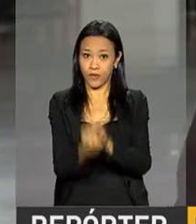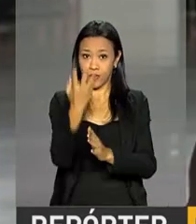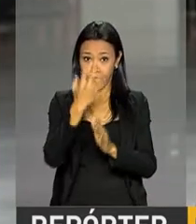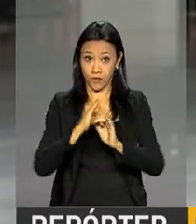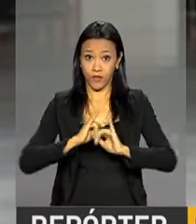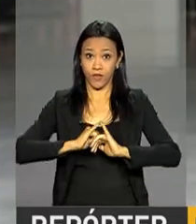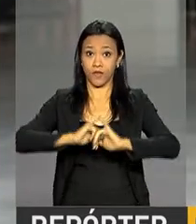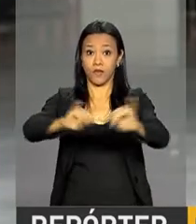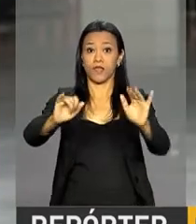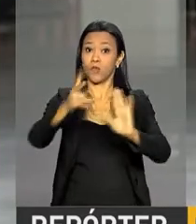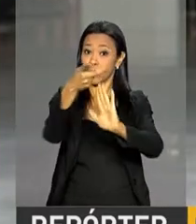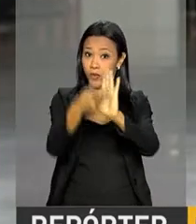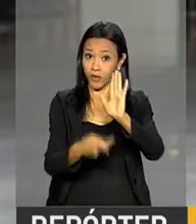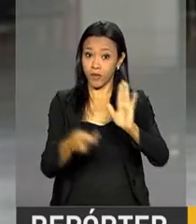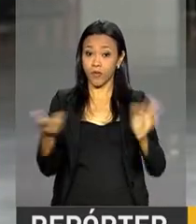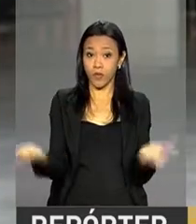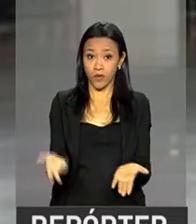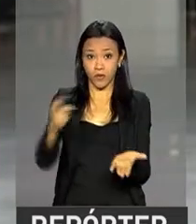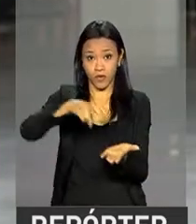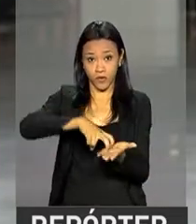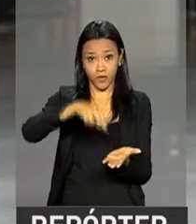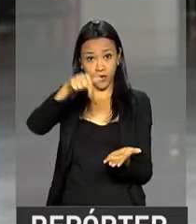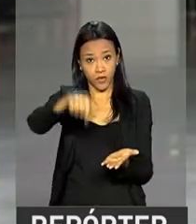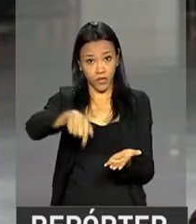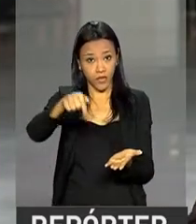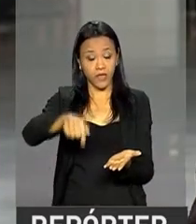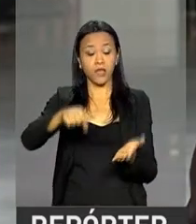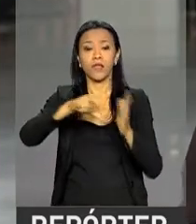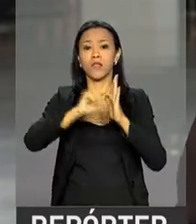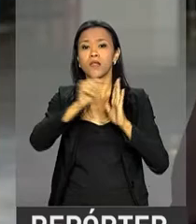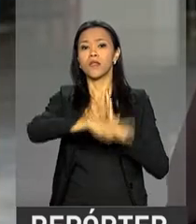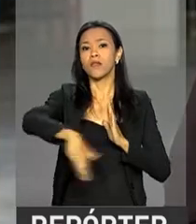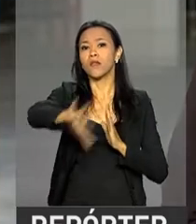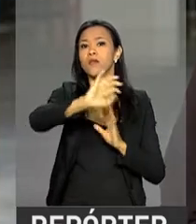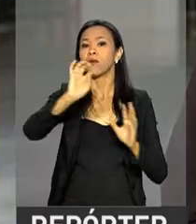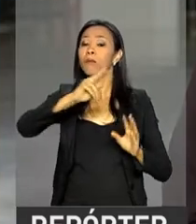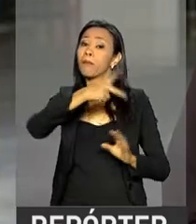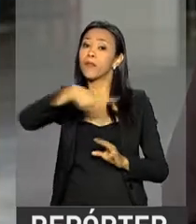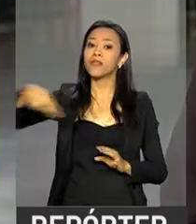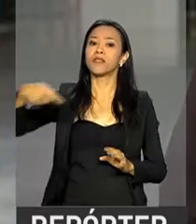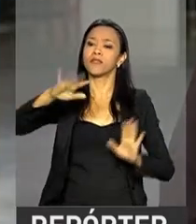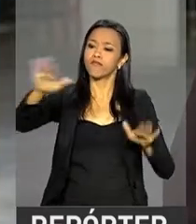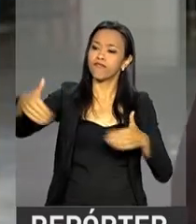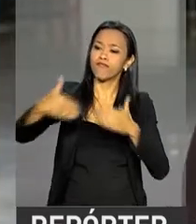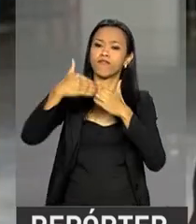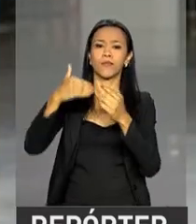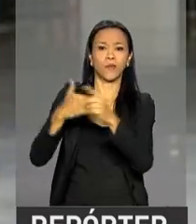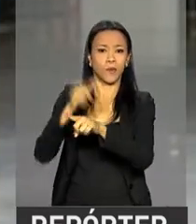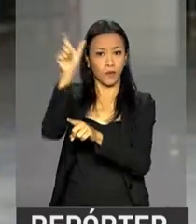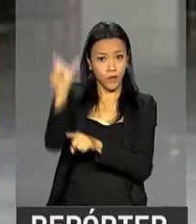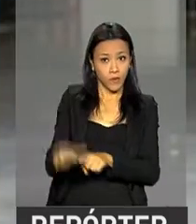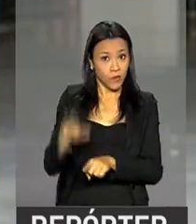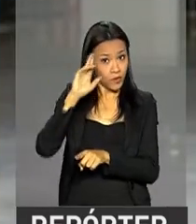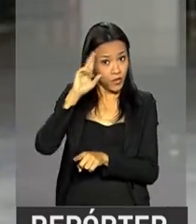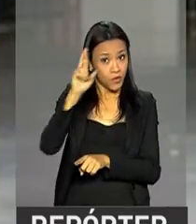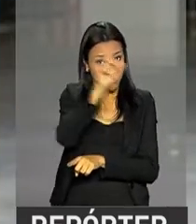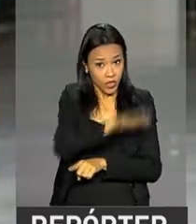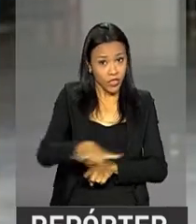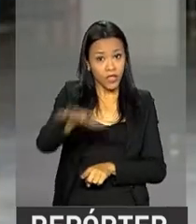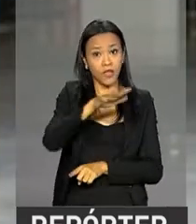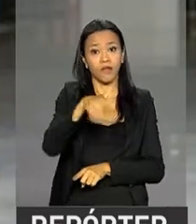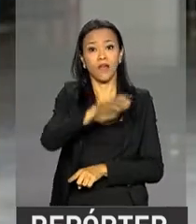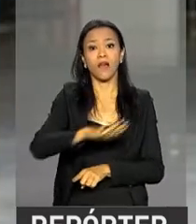aqui no palácio do planalto o presidente michel temer recebe o diretor geral da organização mundial do comércio